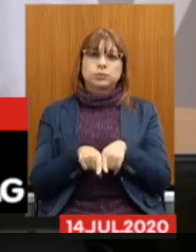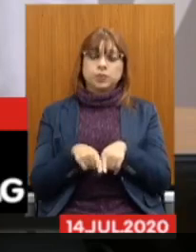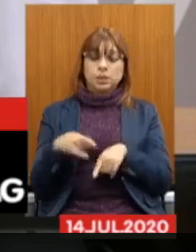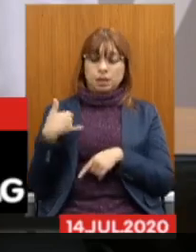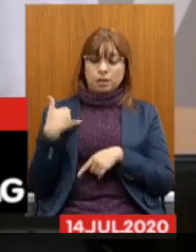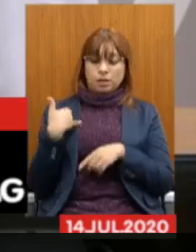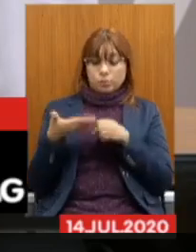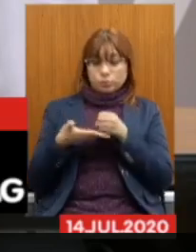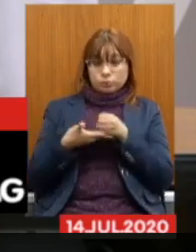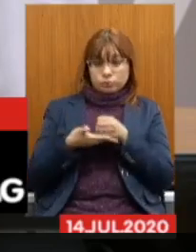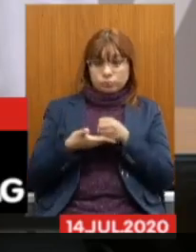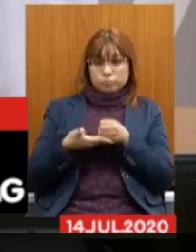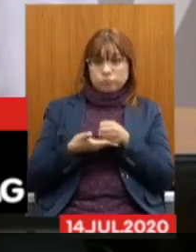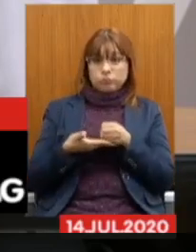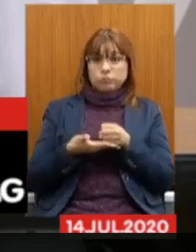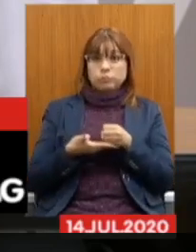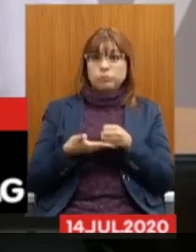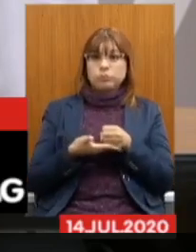mínima.